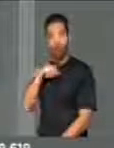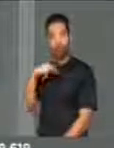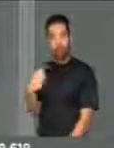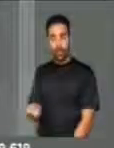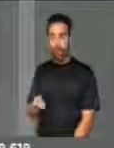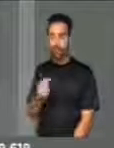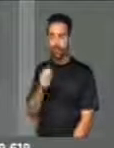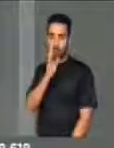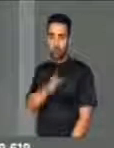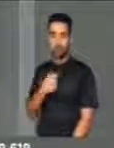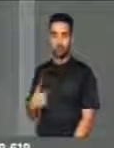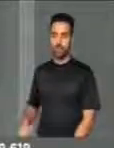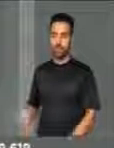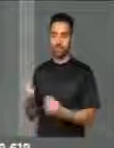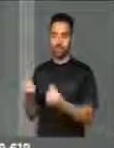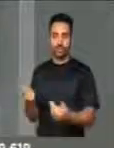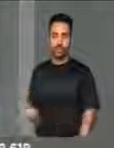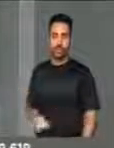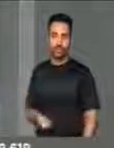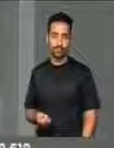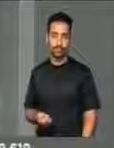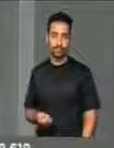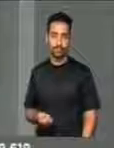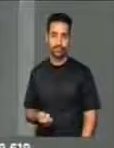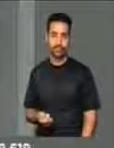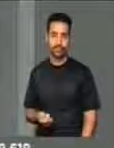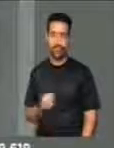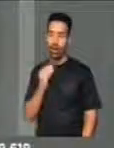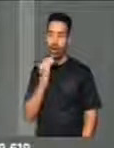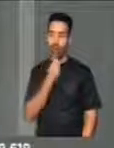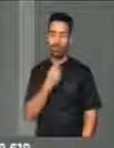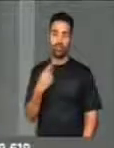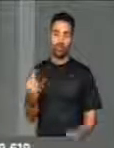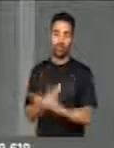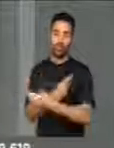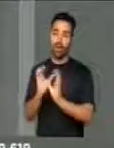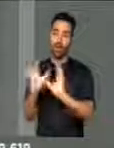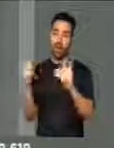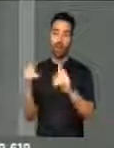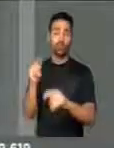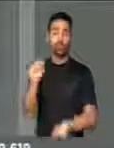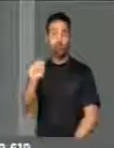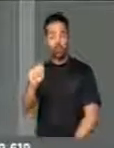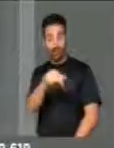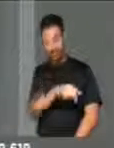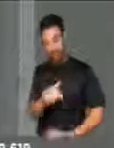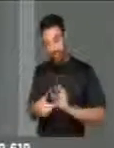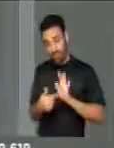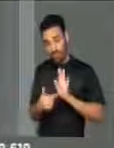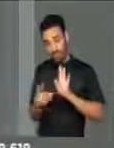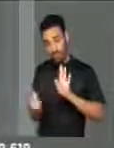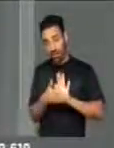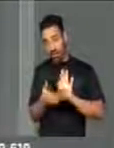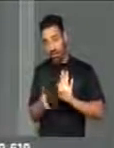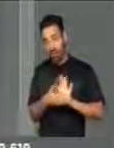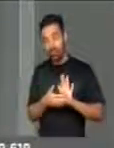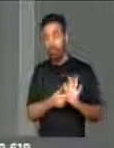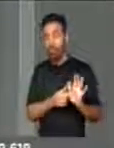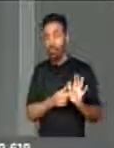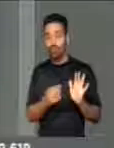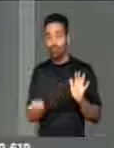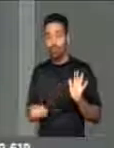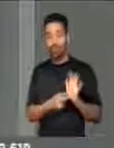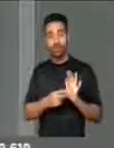recursos. É óbvio que, senhor presidente, senhores deputados, essa proposta, ela na